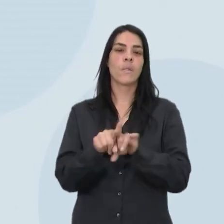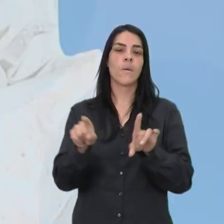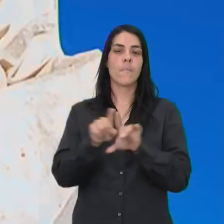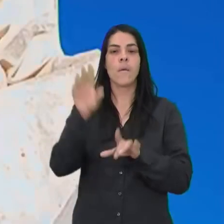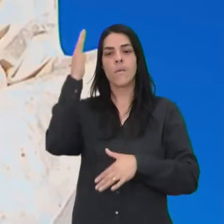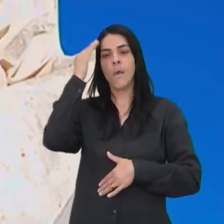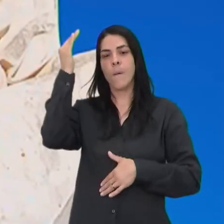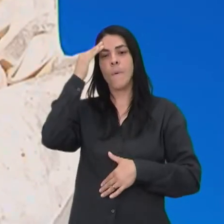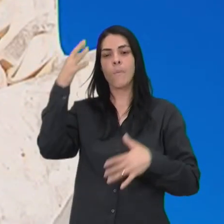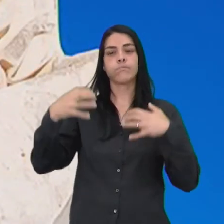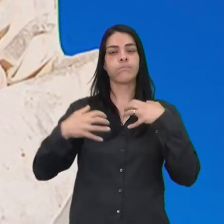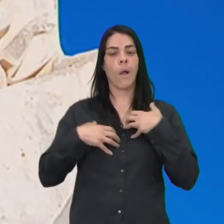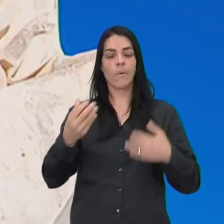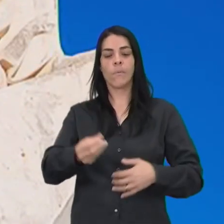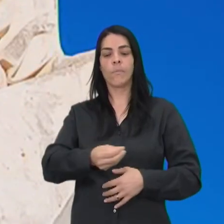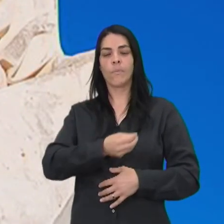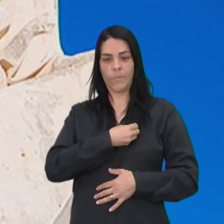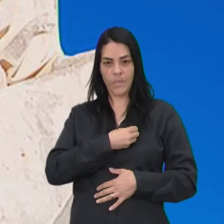vida atuais.